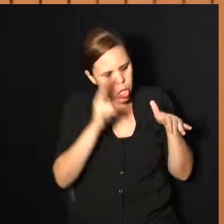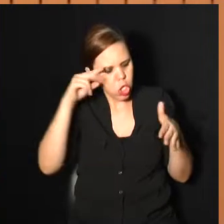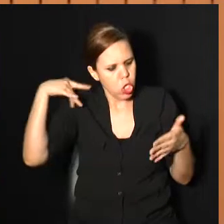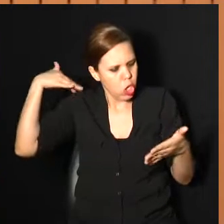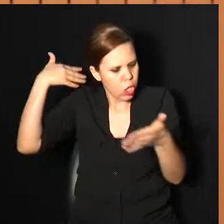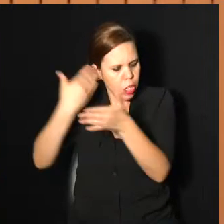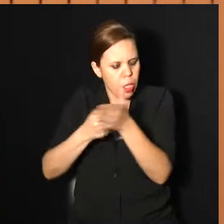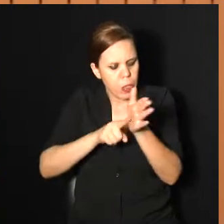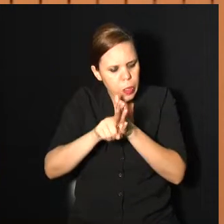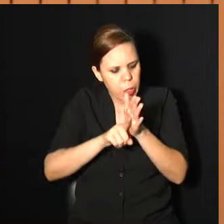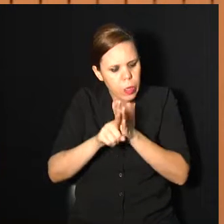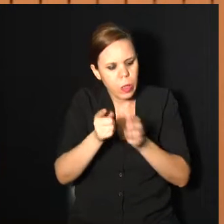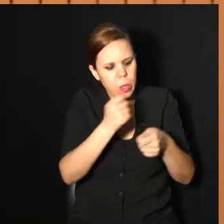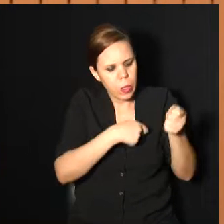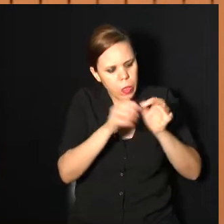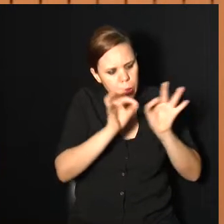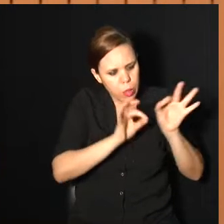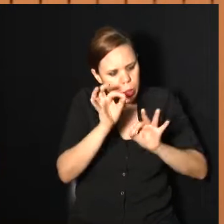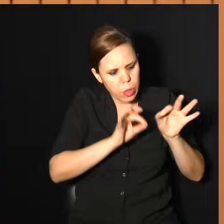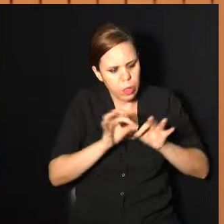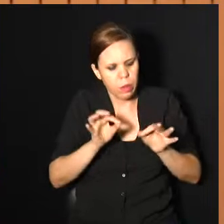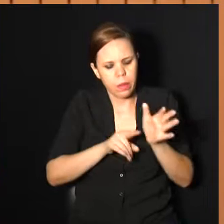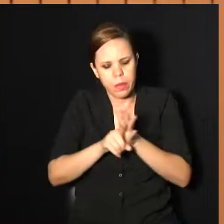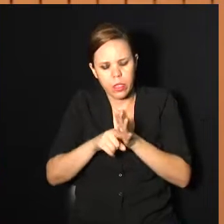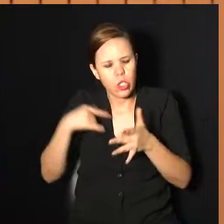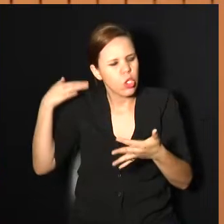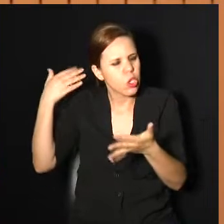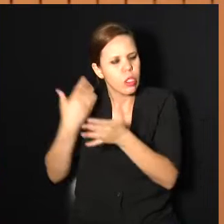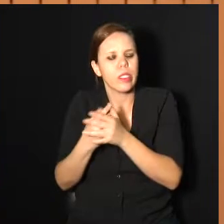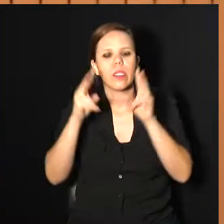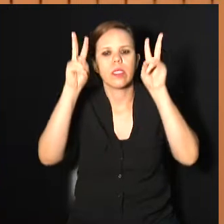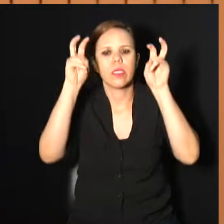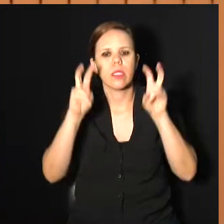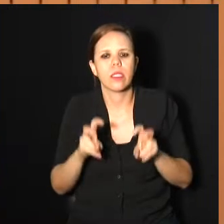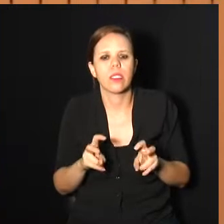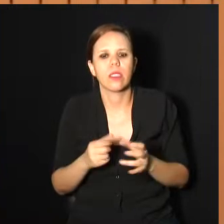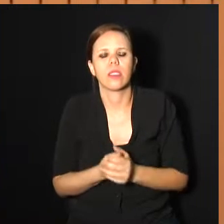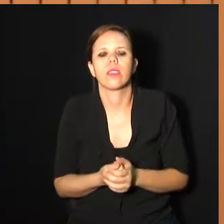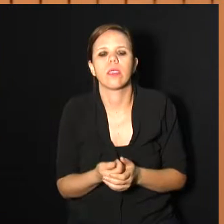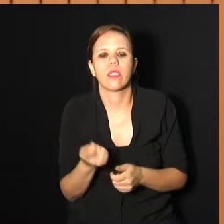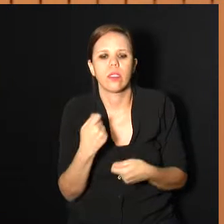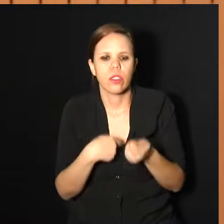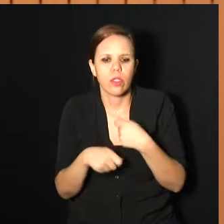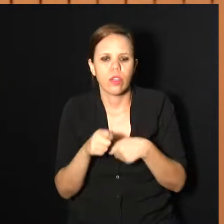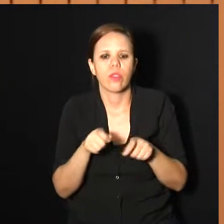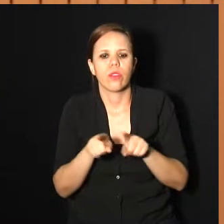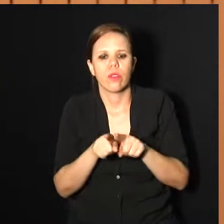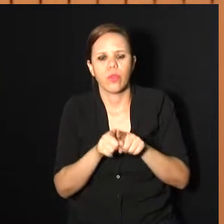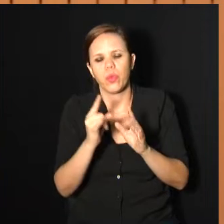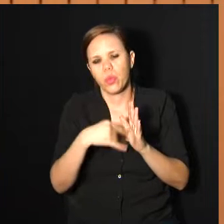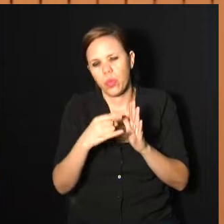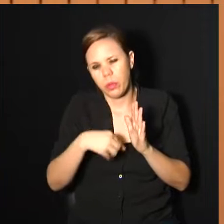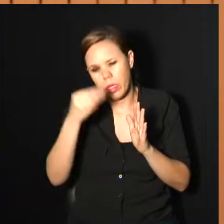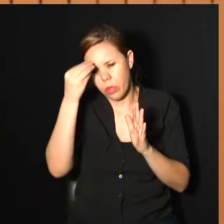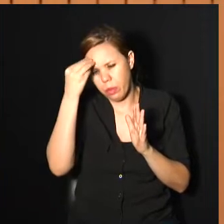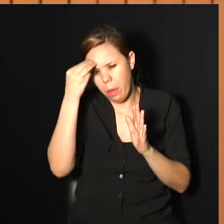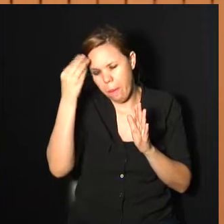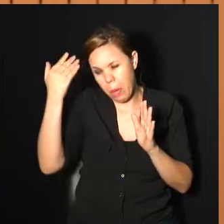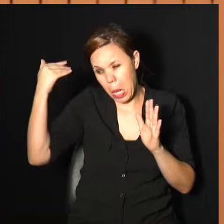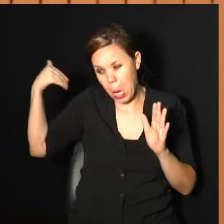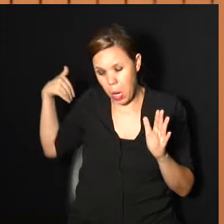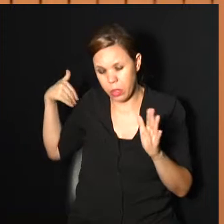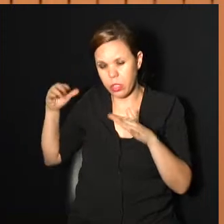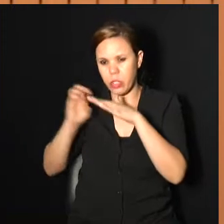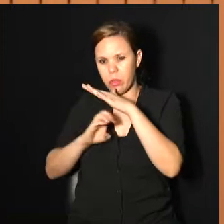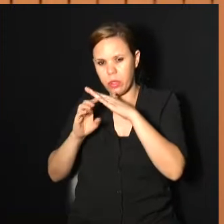de pesquisas históricas, atuando nos seguintes temas: criação e gestão de centros de documentação e memória, história de